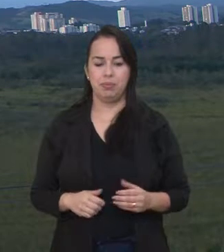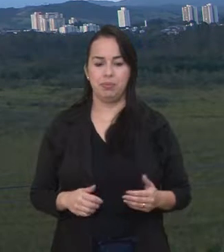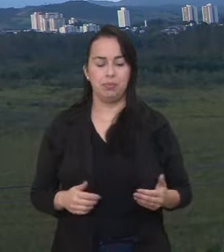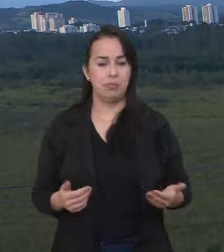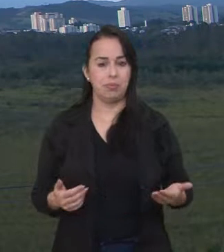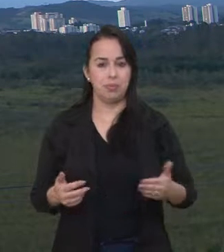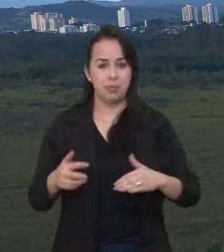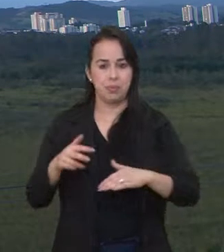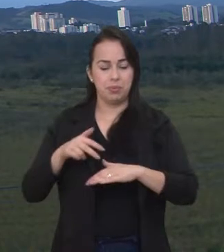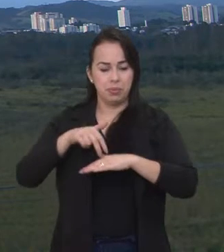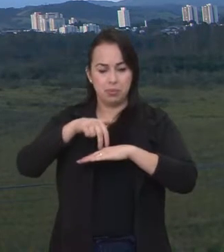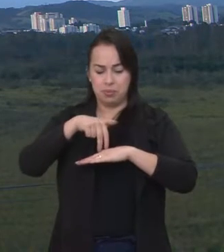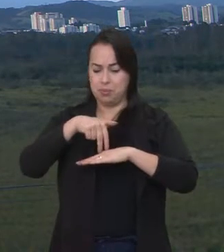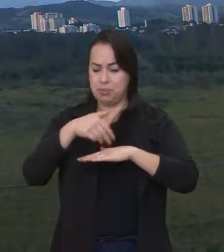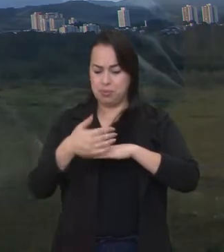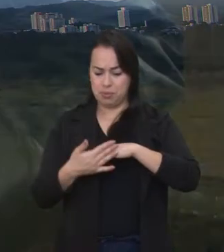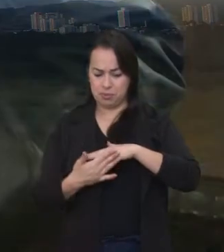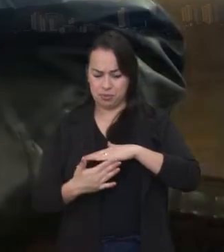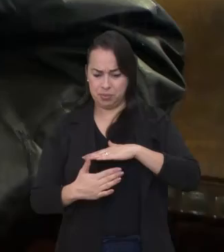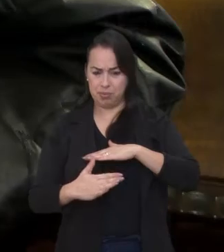Essa vista do banhado